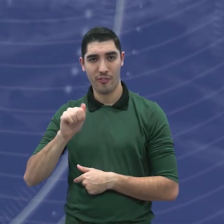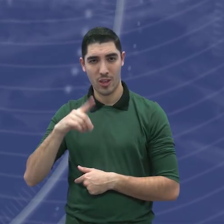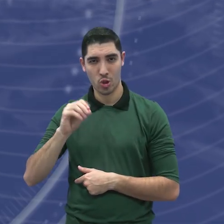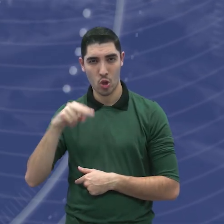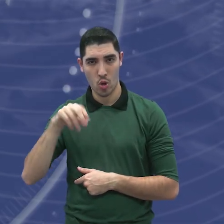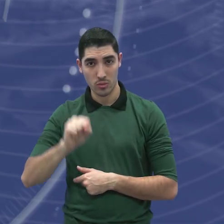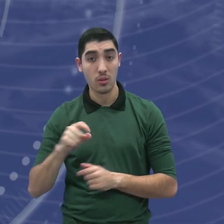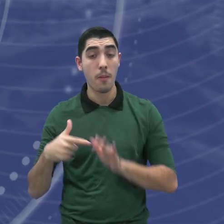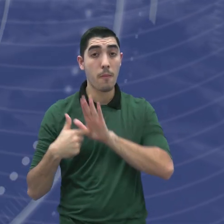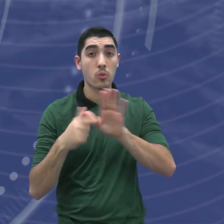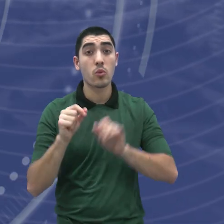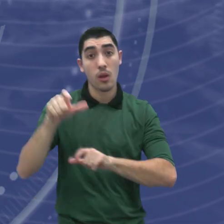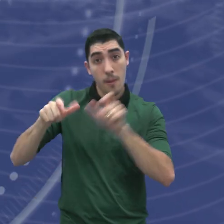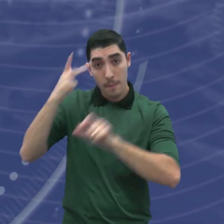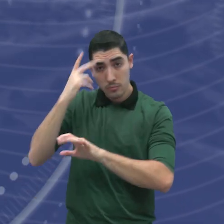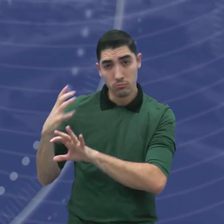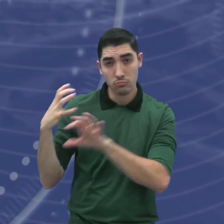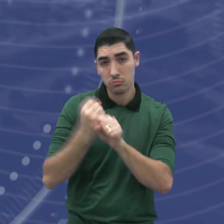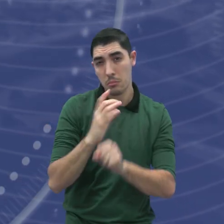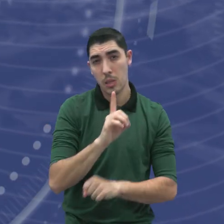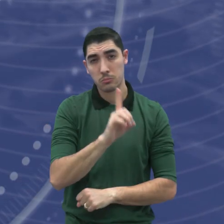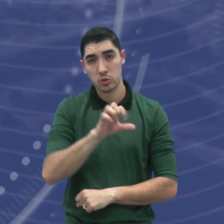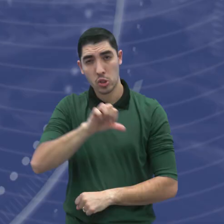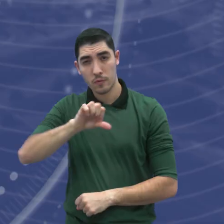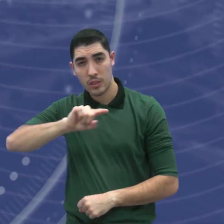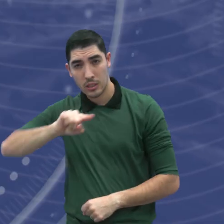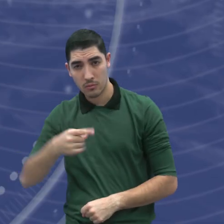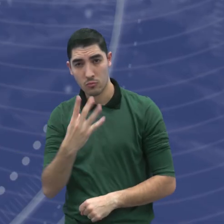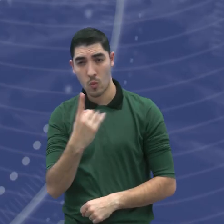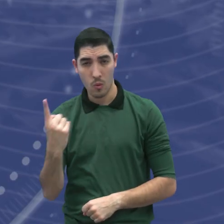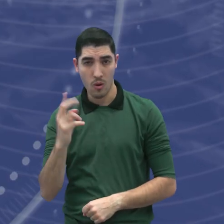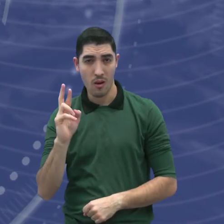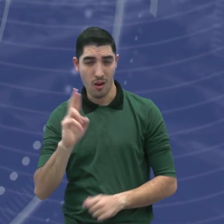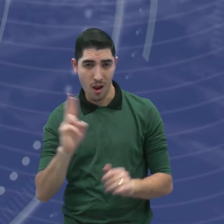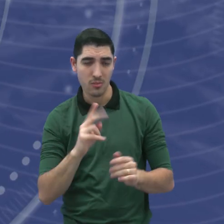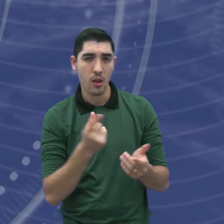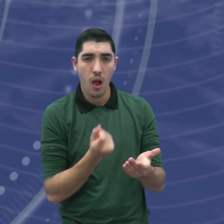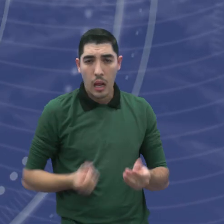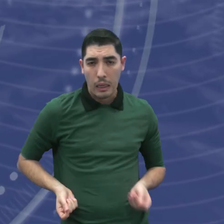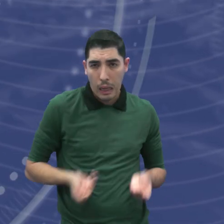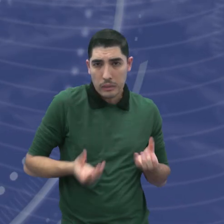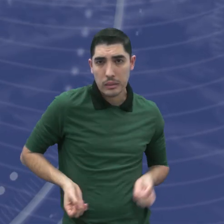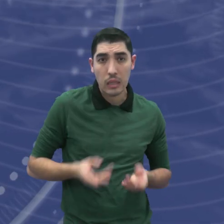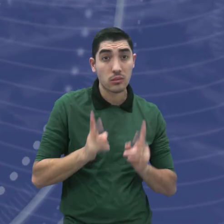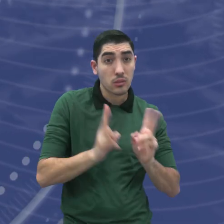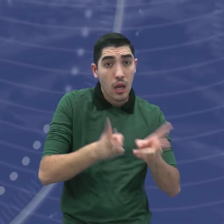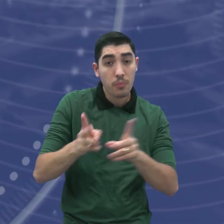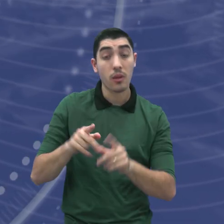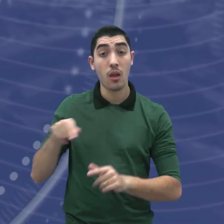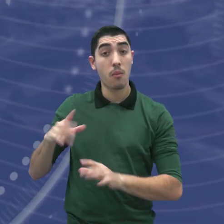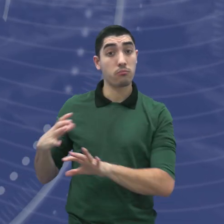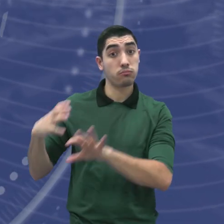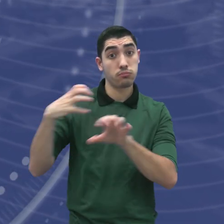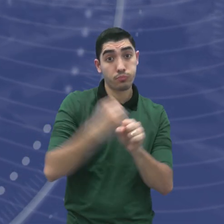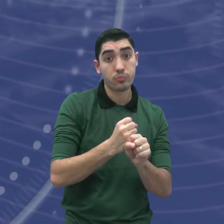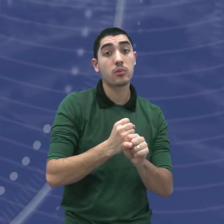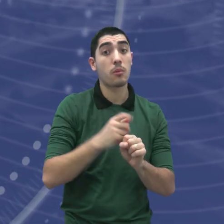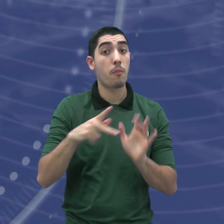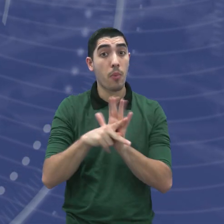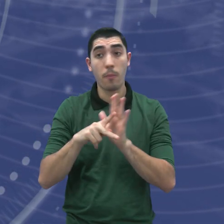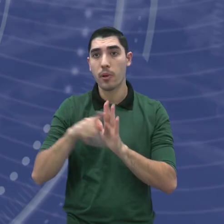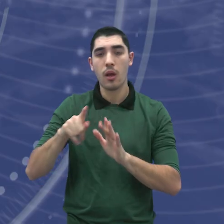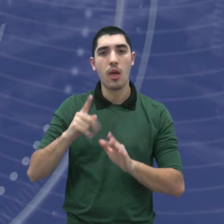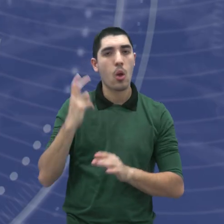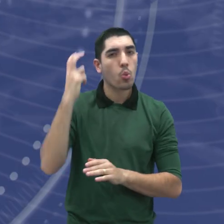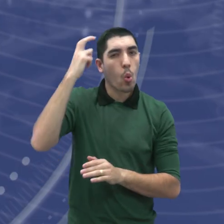e experiências ligadas aos seus ídolos. O valor representa 5 vezes o investimento médio mensal dos brasileiros com